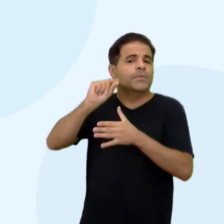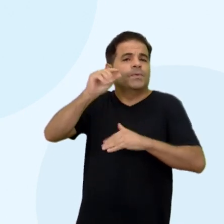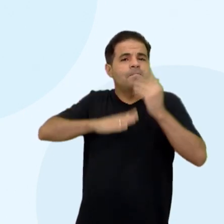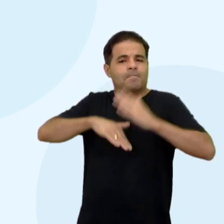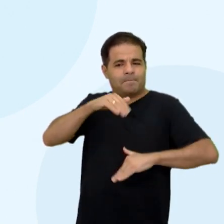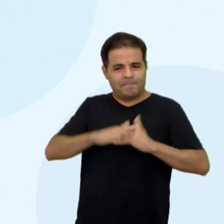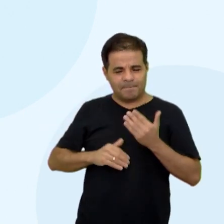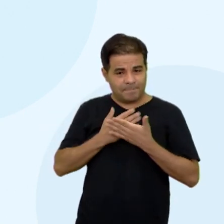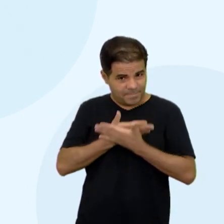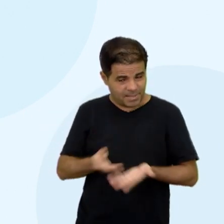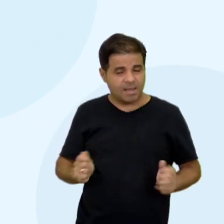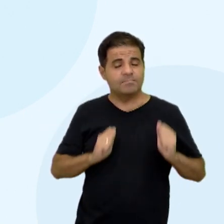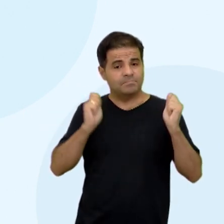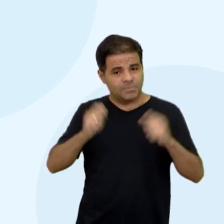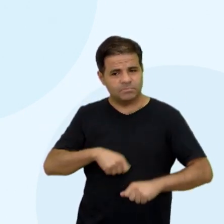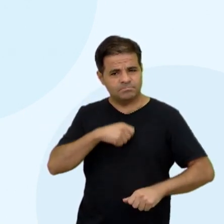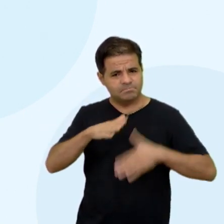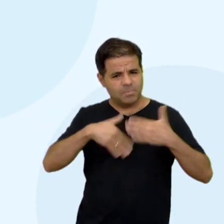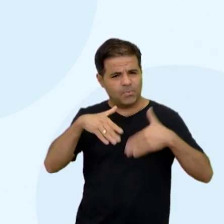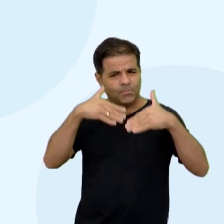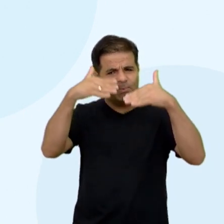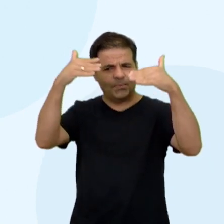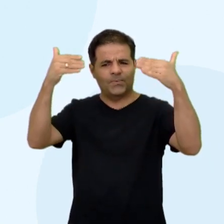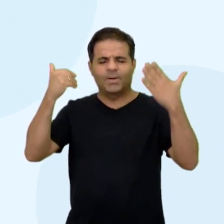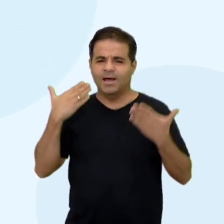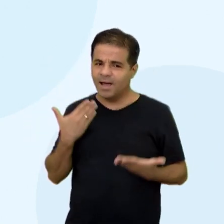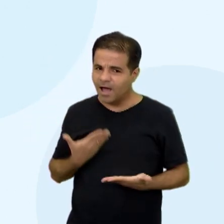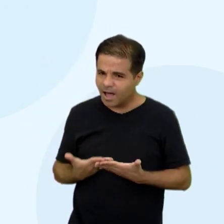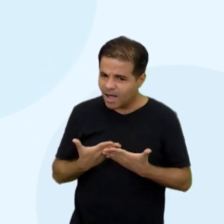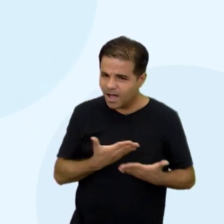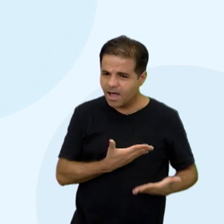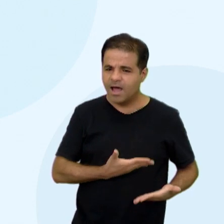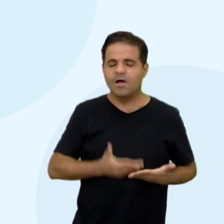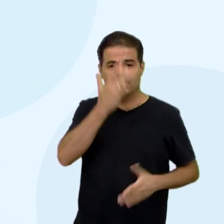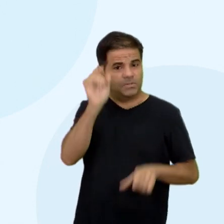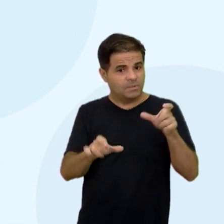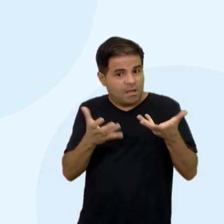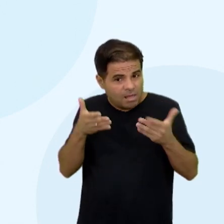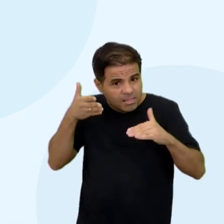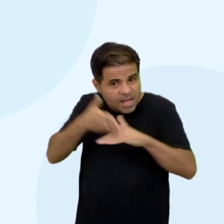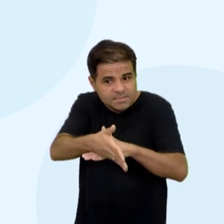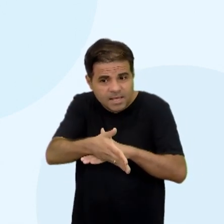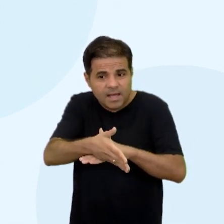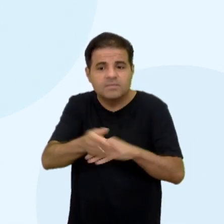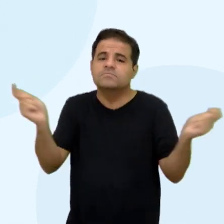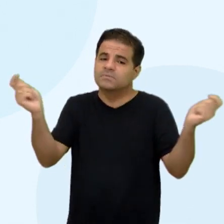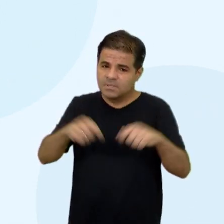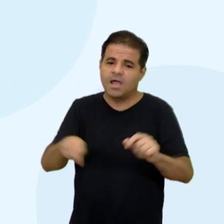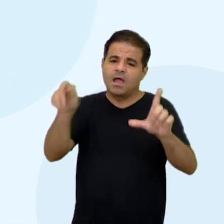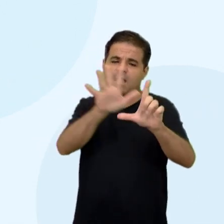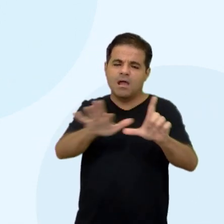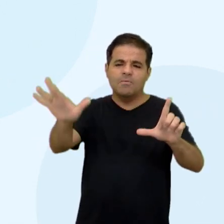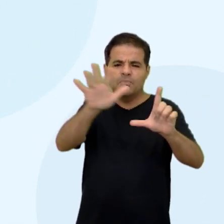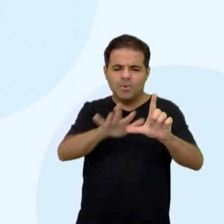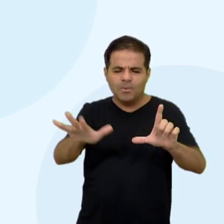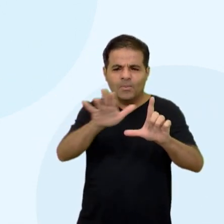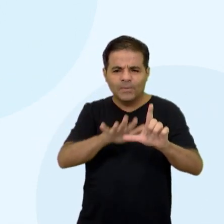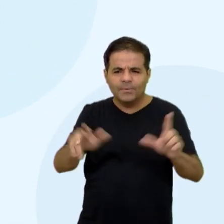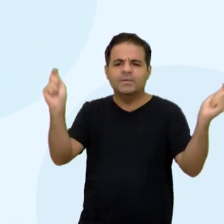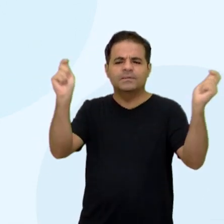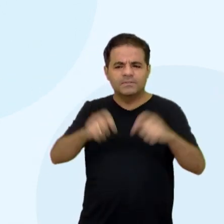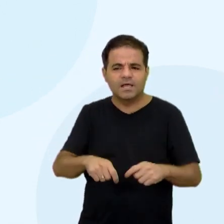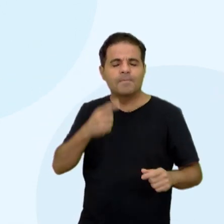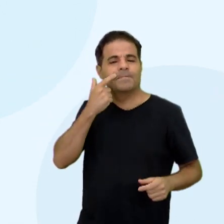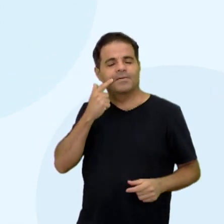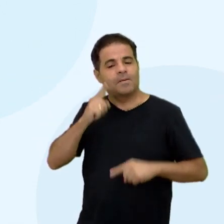que subsidia as nossas aulas, tá? O estudante que quiser ter acesso, tá aí o QR Code, pode acessar para verificar